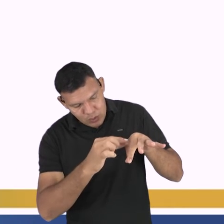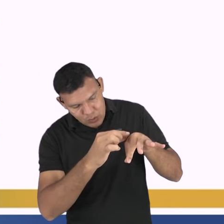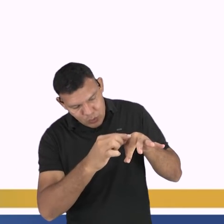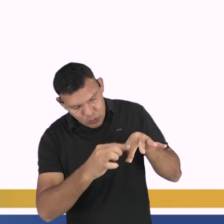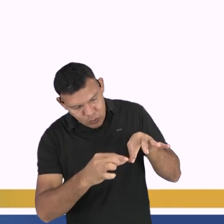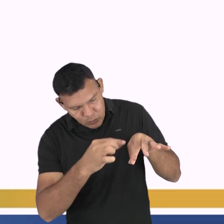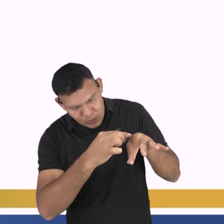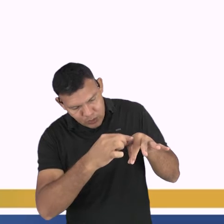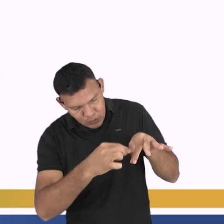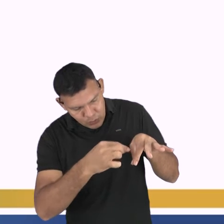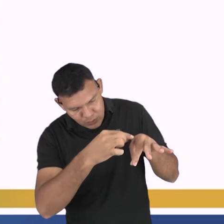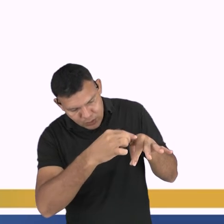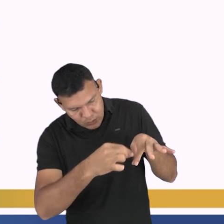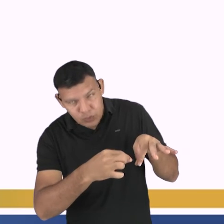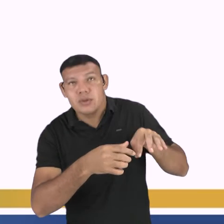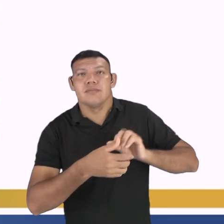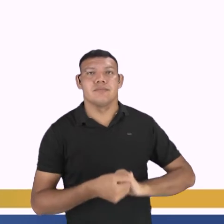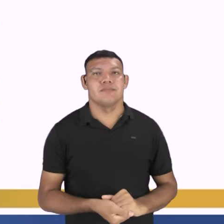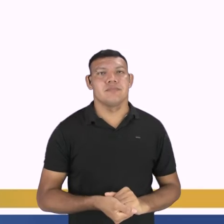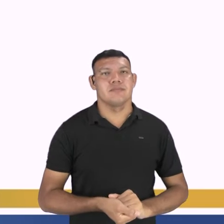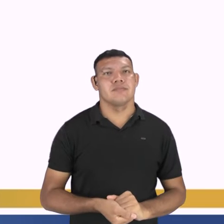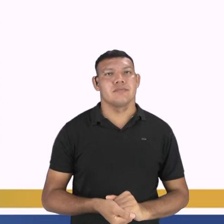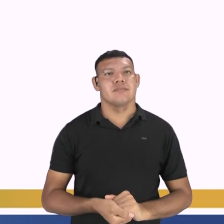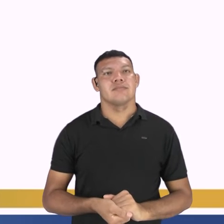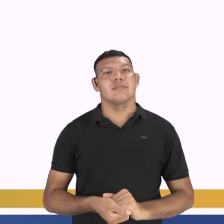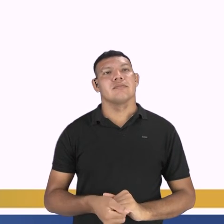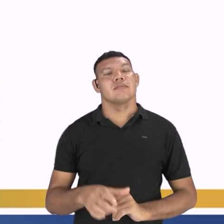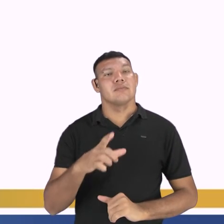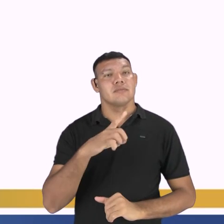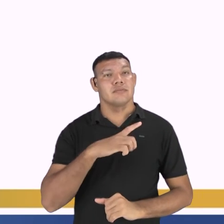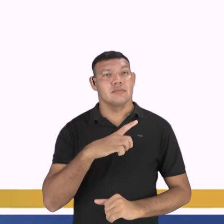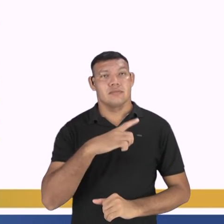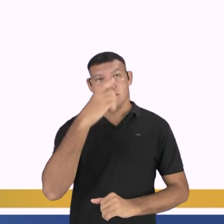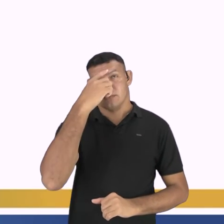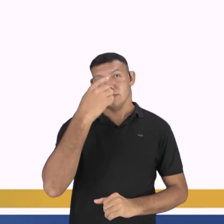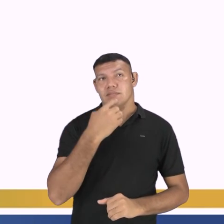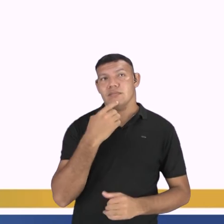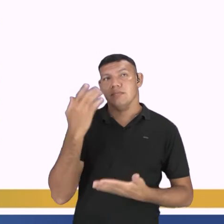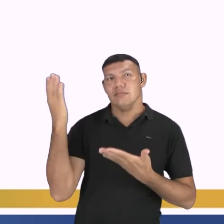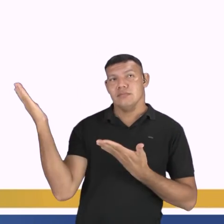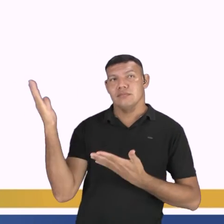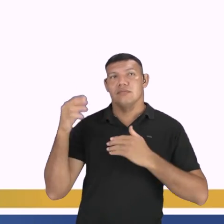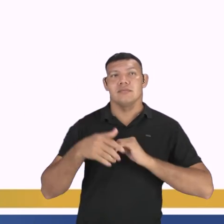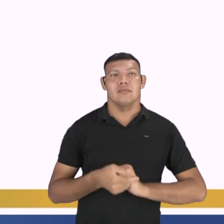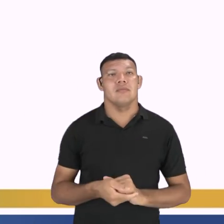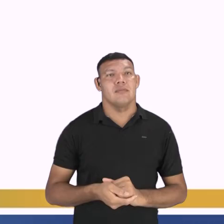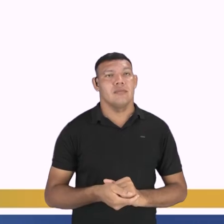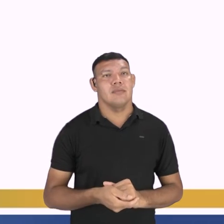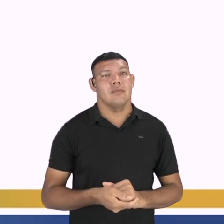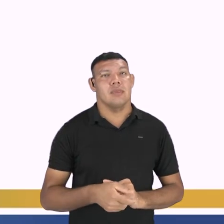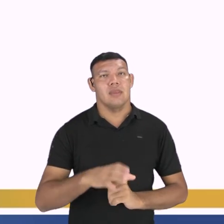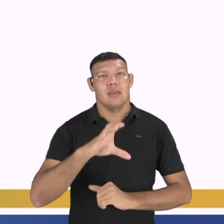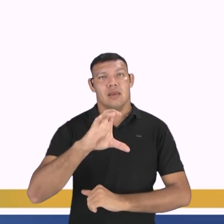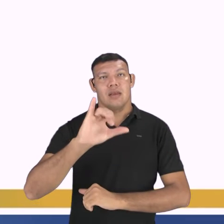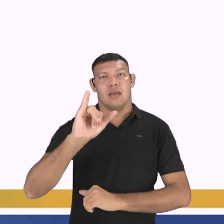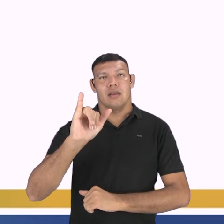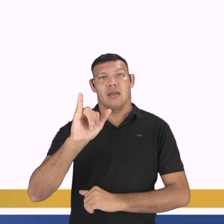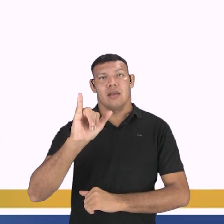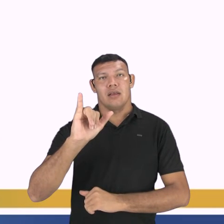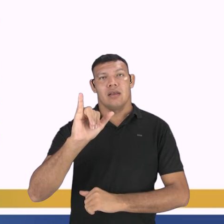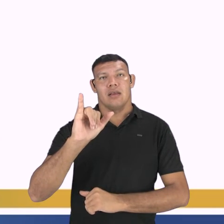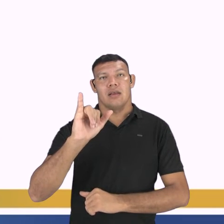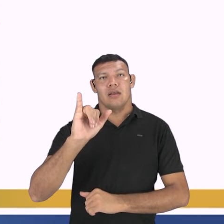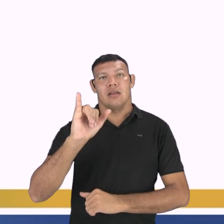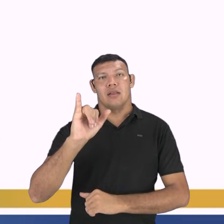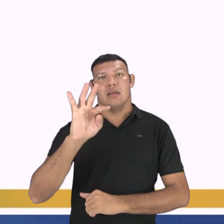vaginal, a abertura da uretra e o clitóris. Esse último, né, a vulva, o clitóris, na verdade, ele é formado por um